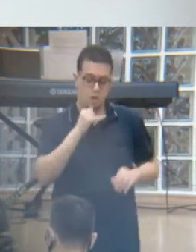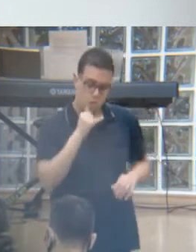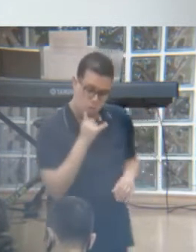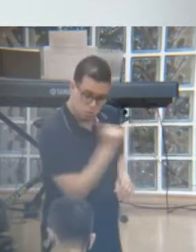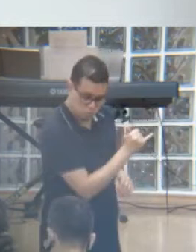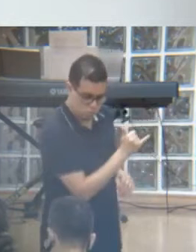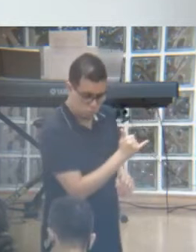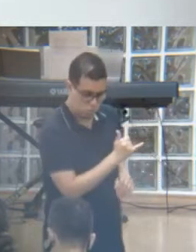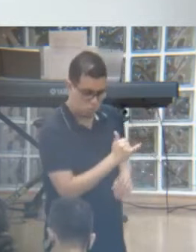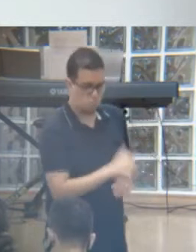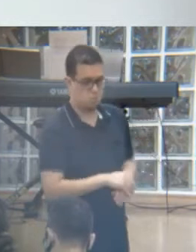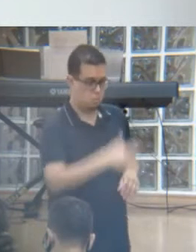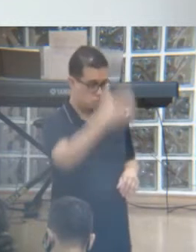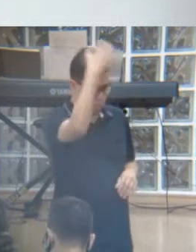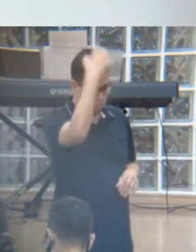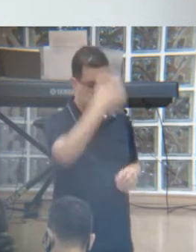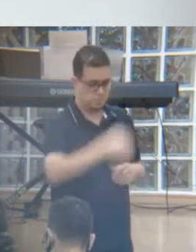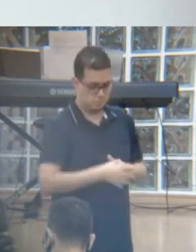Deus em meio à crise.